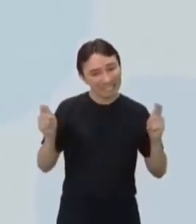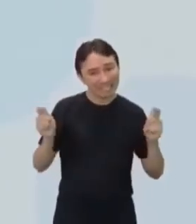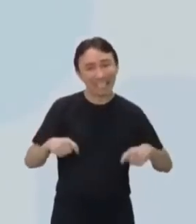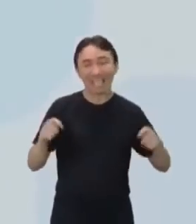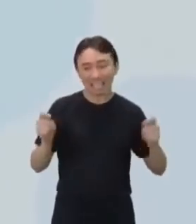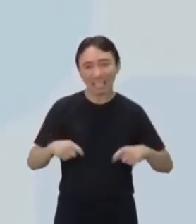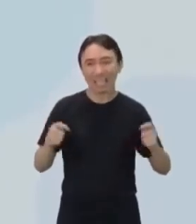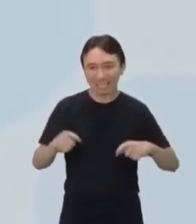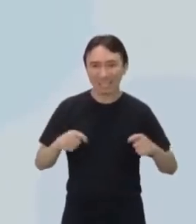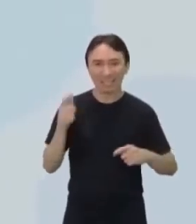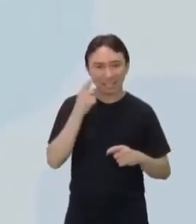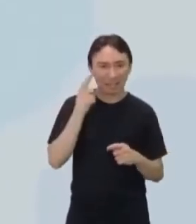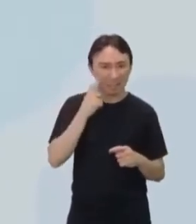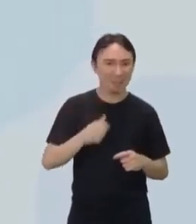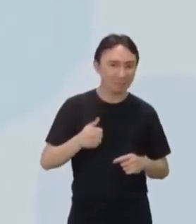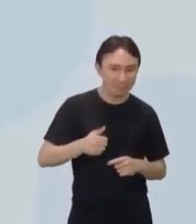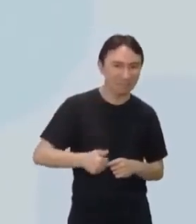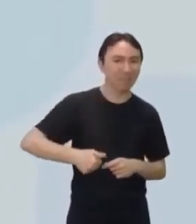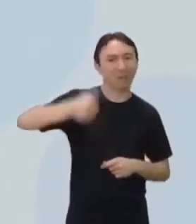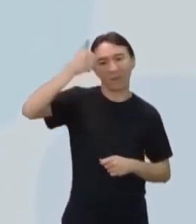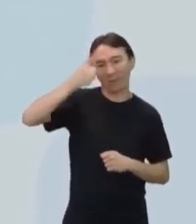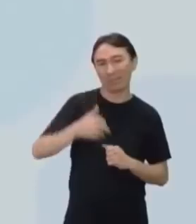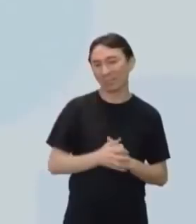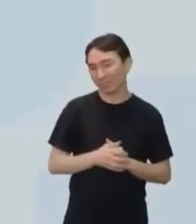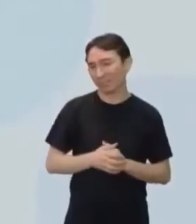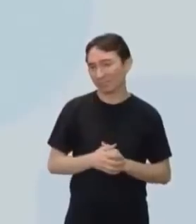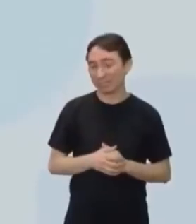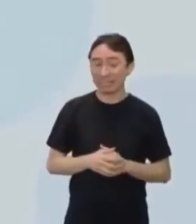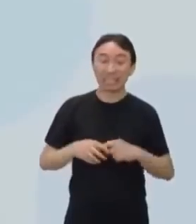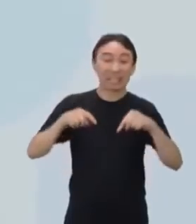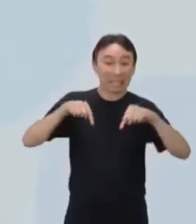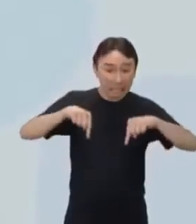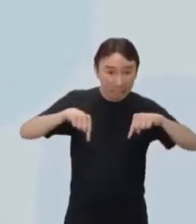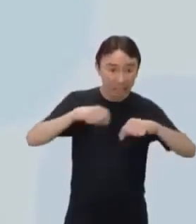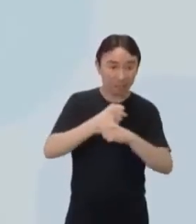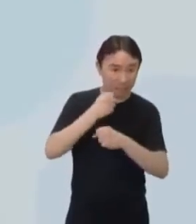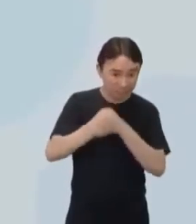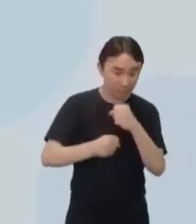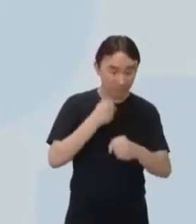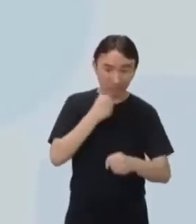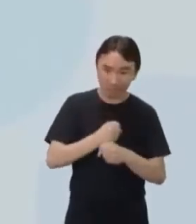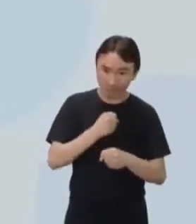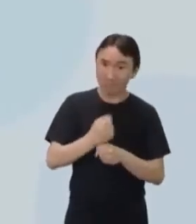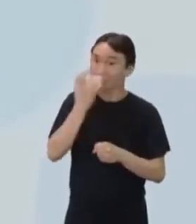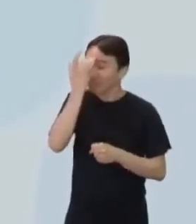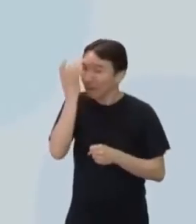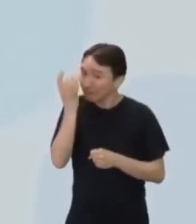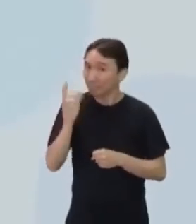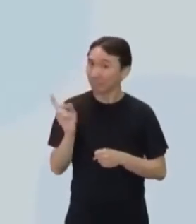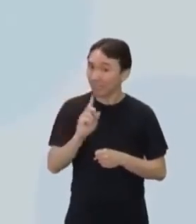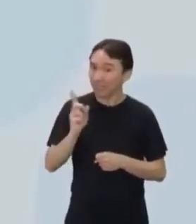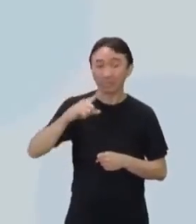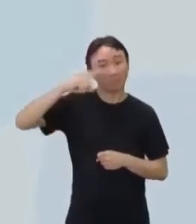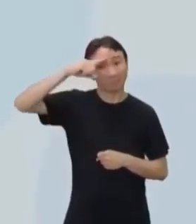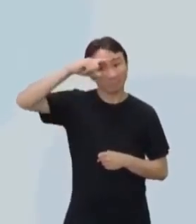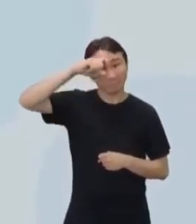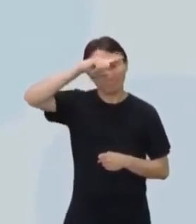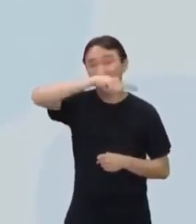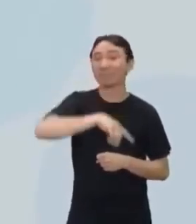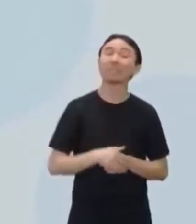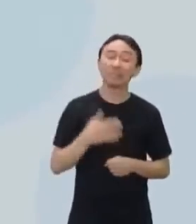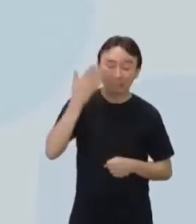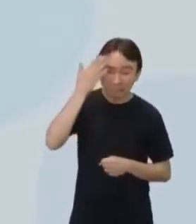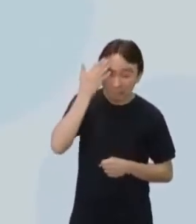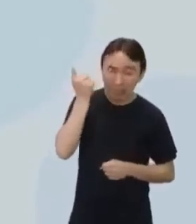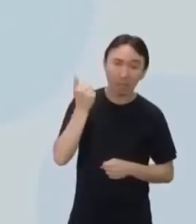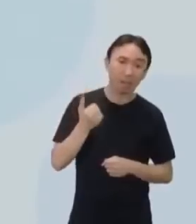melhorar, né? E a gente sabe o desafio que vai vir para nós esse ano, tá bom? E a gente sabe de todo o esforço que vocês estão